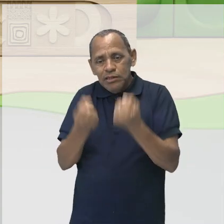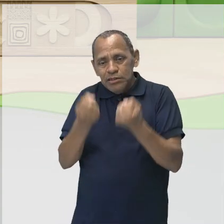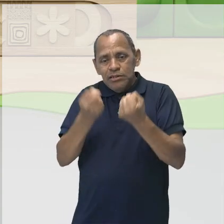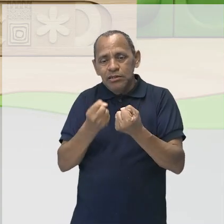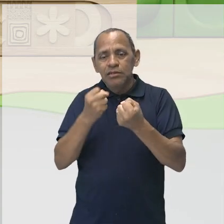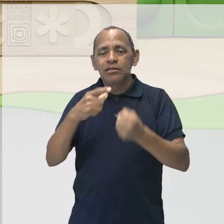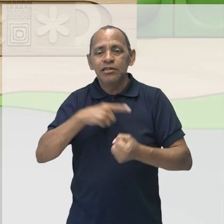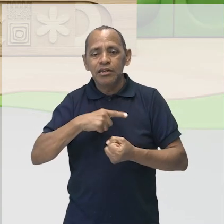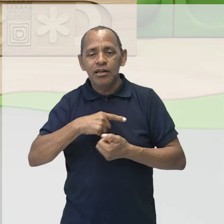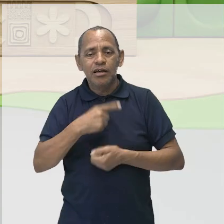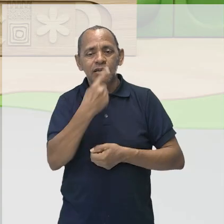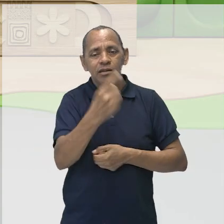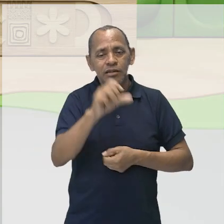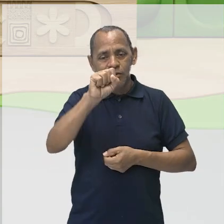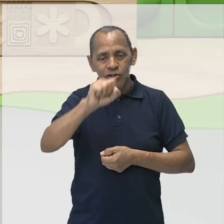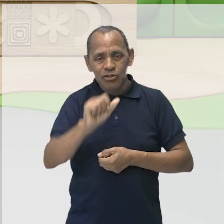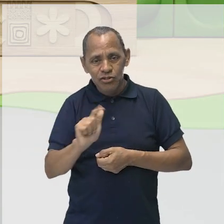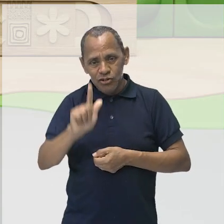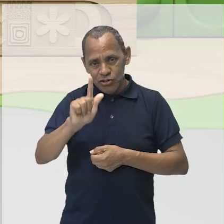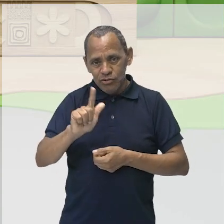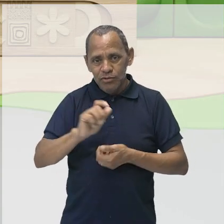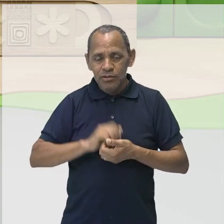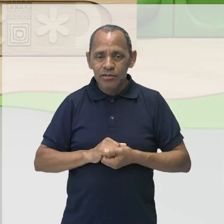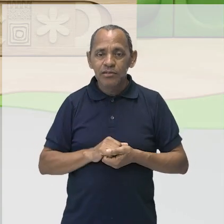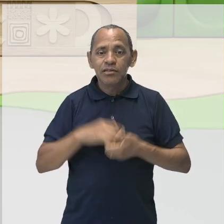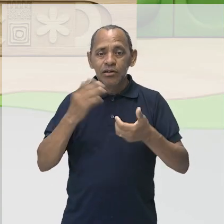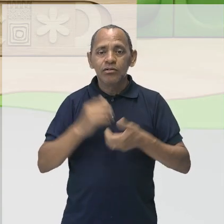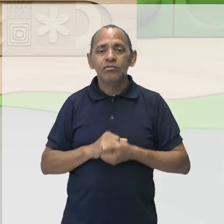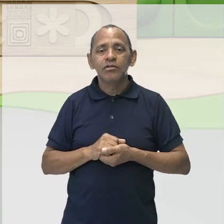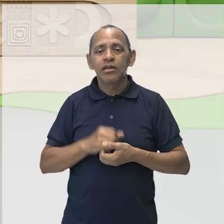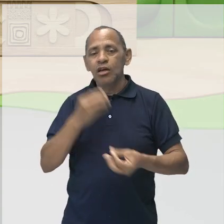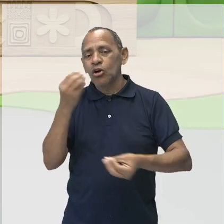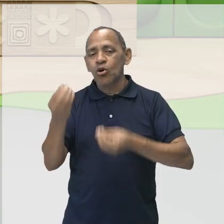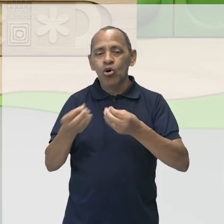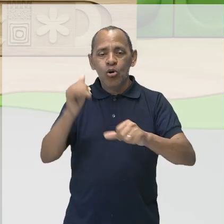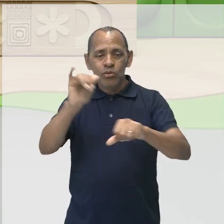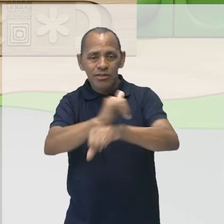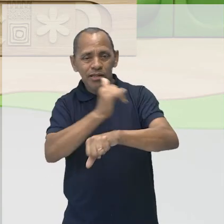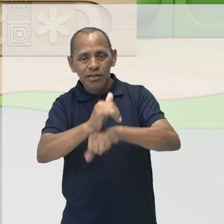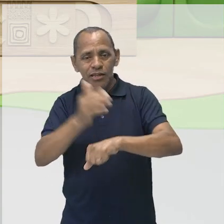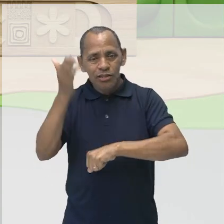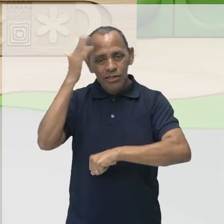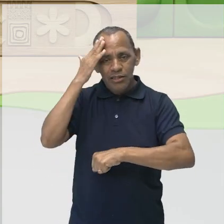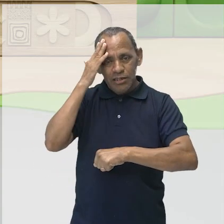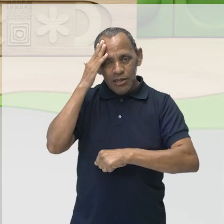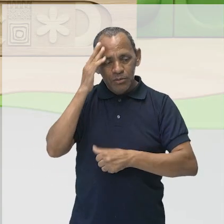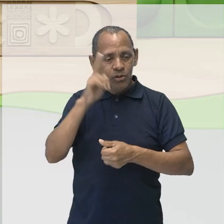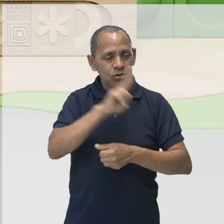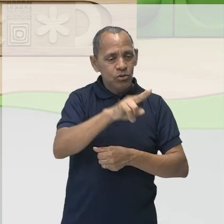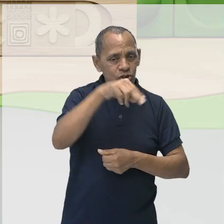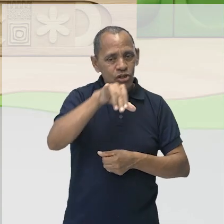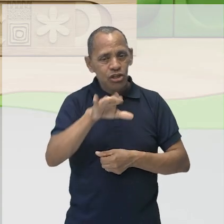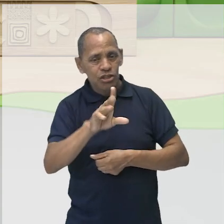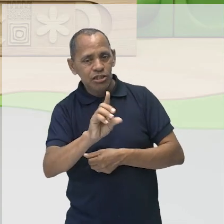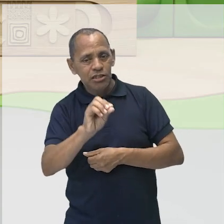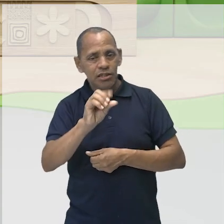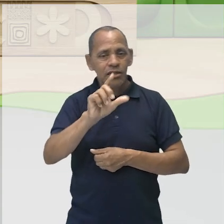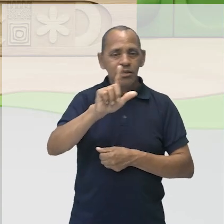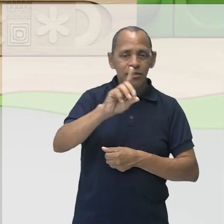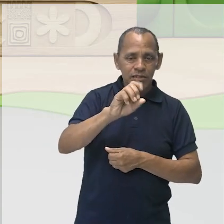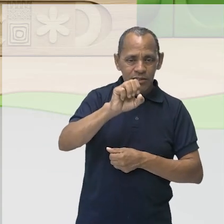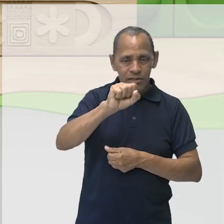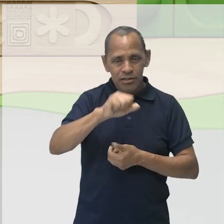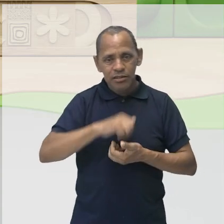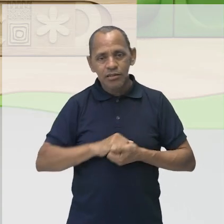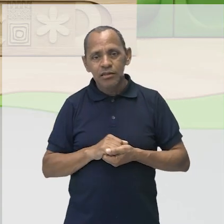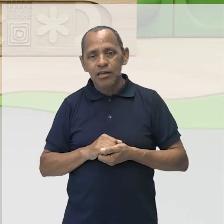ter 18 gramas. Assim, é uma maneira de nós entendermos essas unidades de grandezas. Agora,